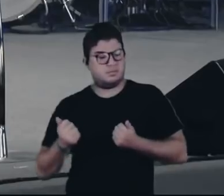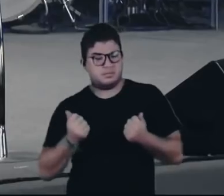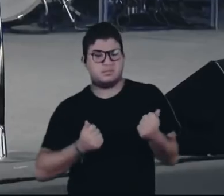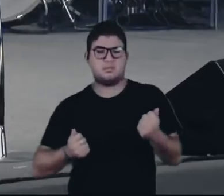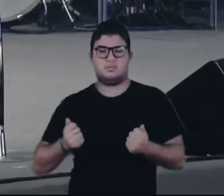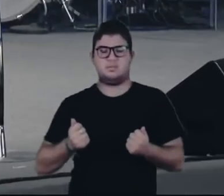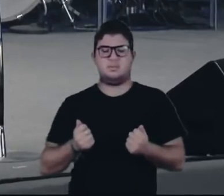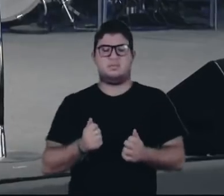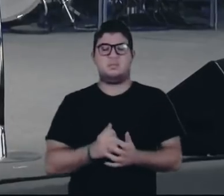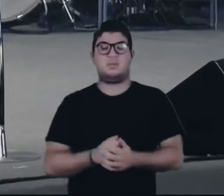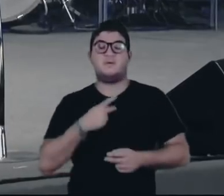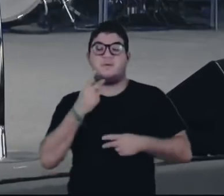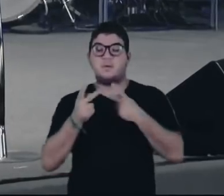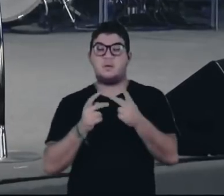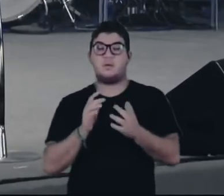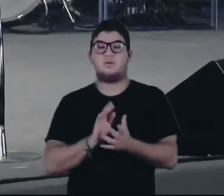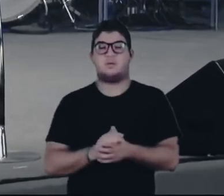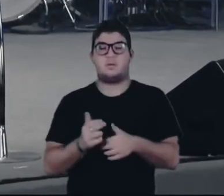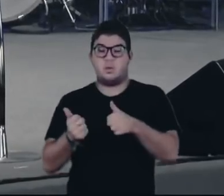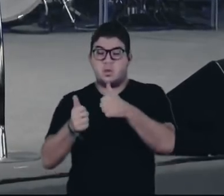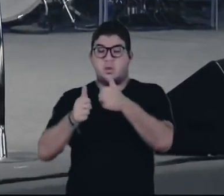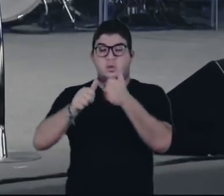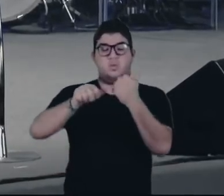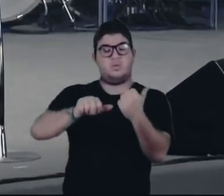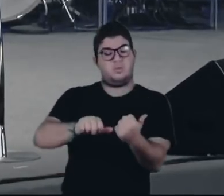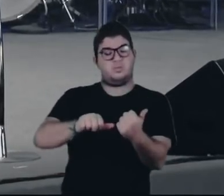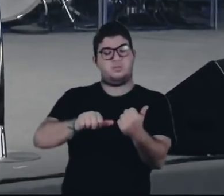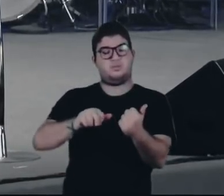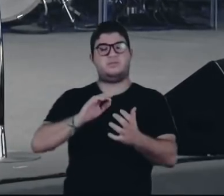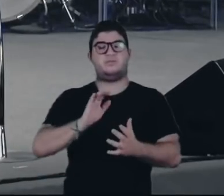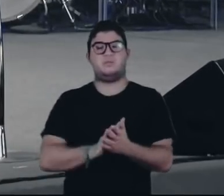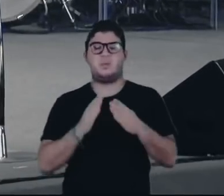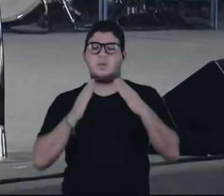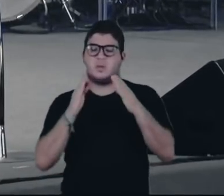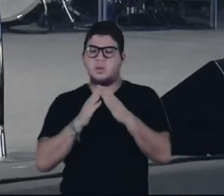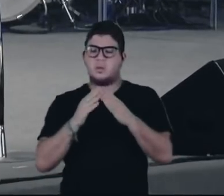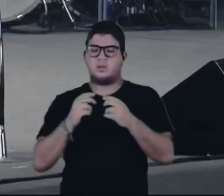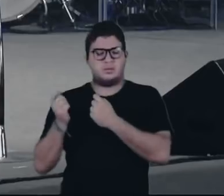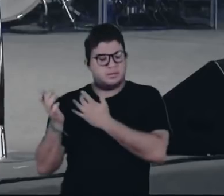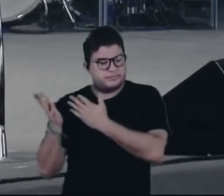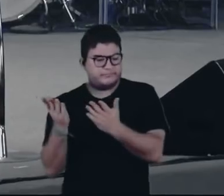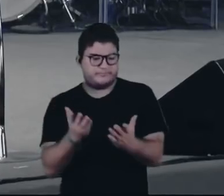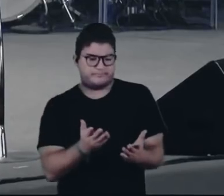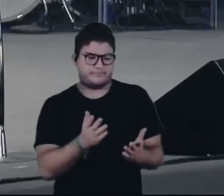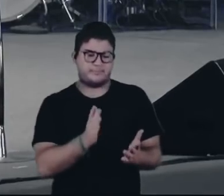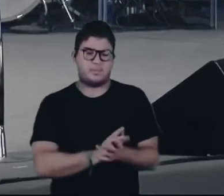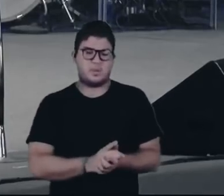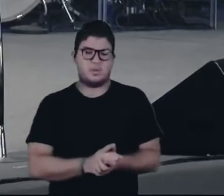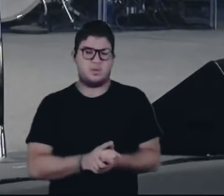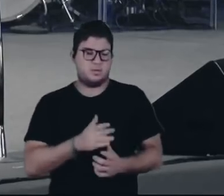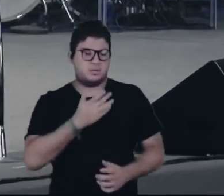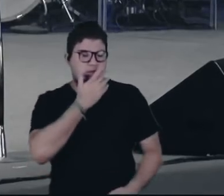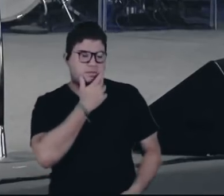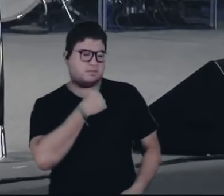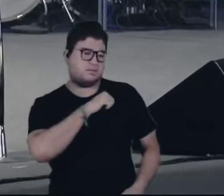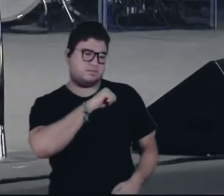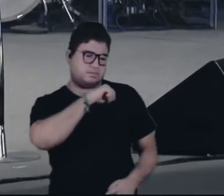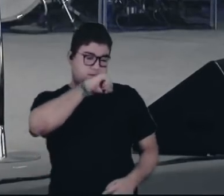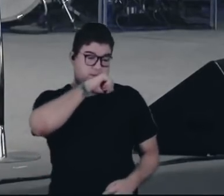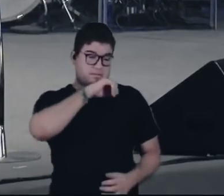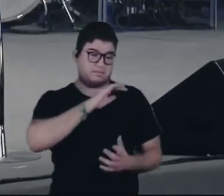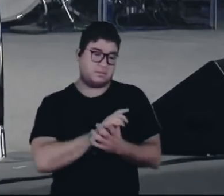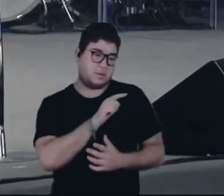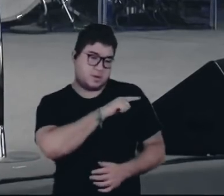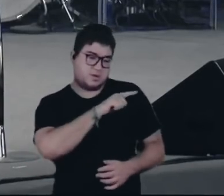15 diz: tendo sido batizada, bem como os da sua casa, ela nos convidou, dizendo: se os senhores me consideram uma crente